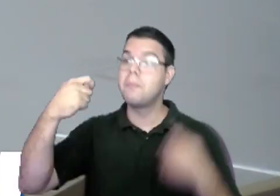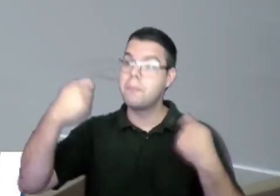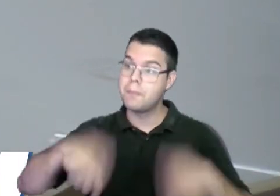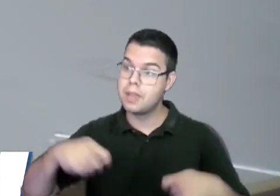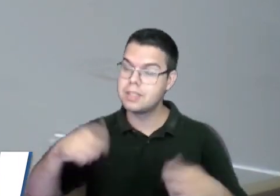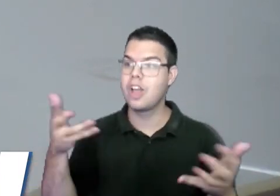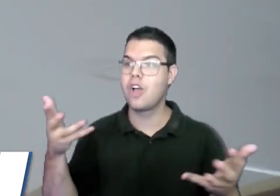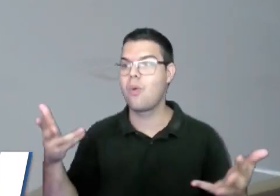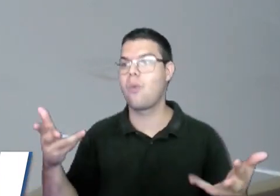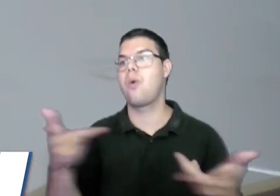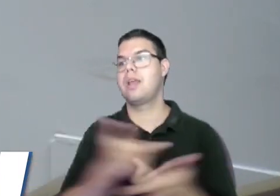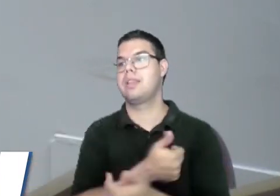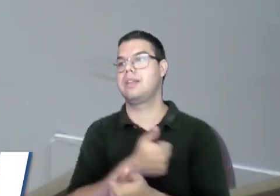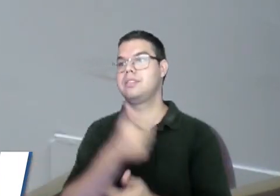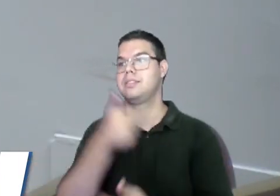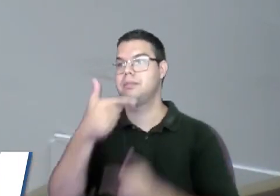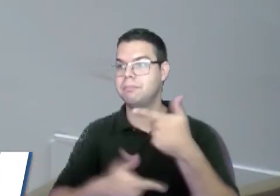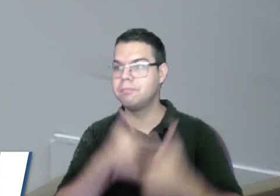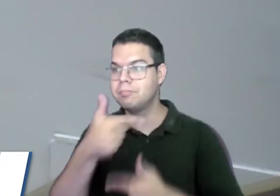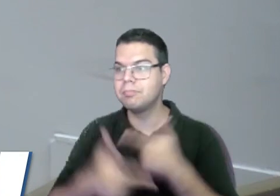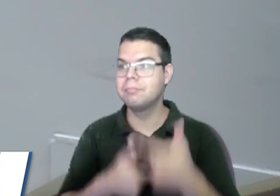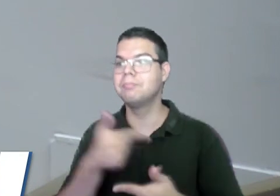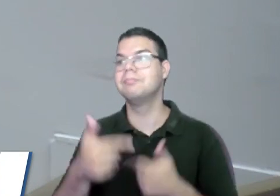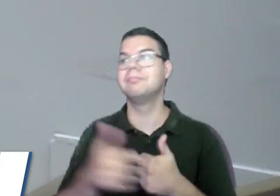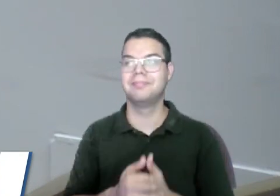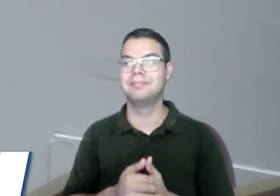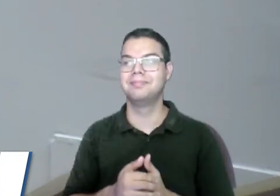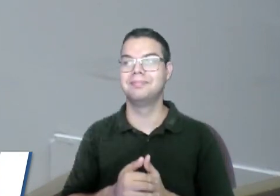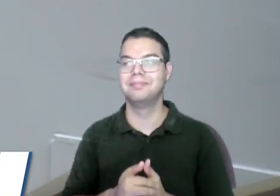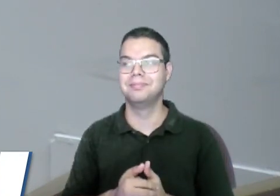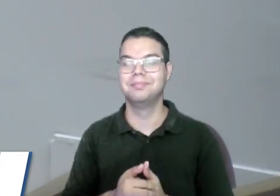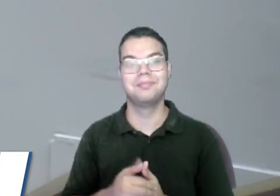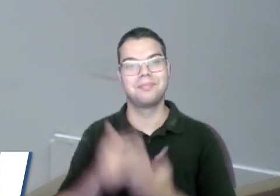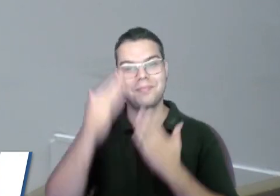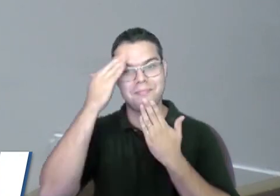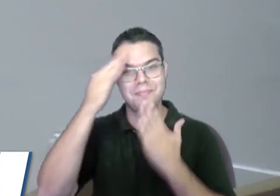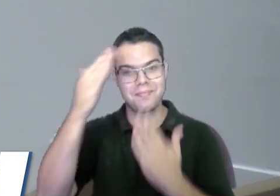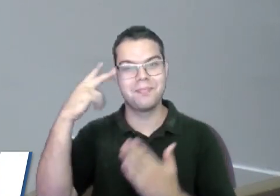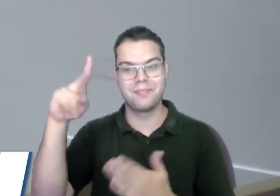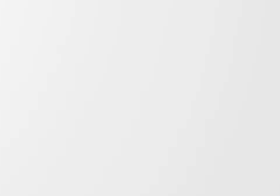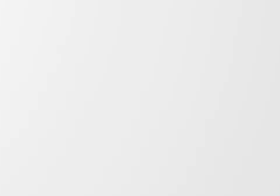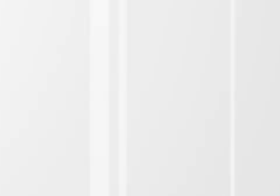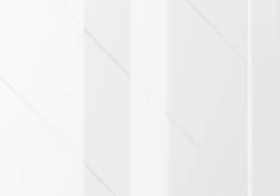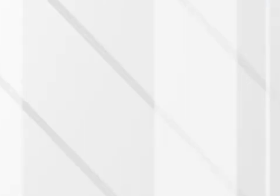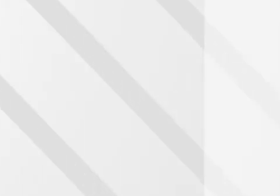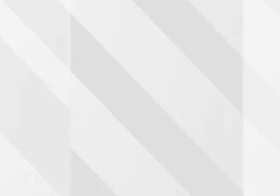prestado. Muito obrigado e parabéns aí pelo seu empenho e dedicação.